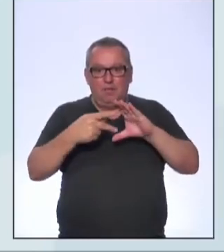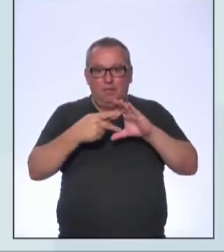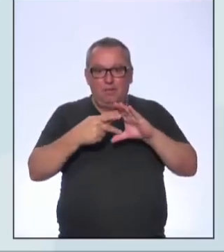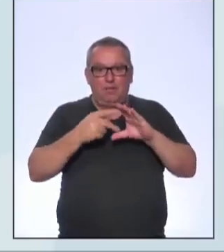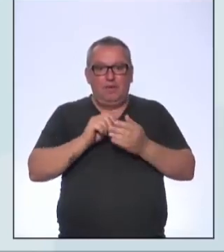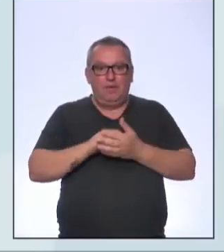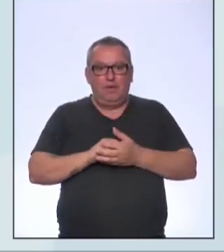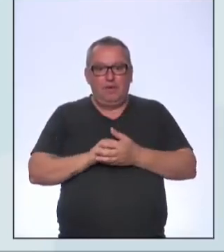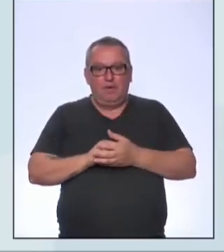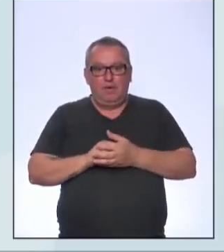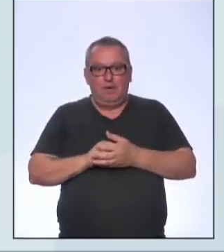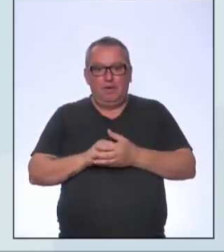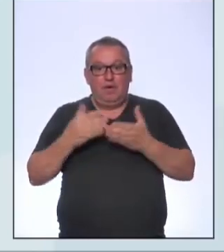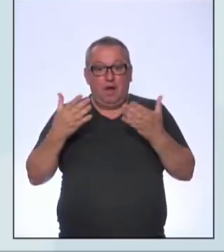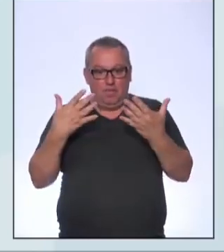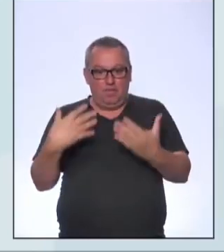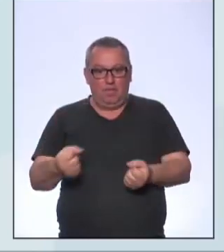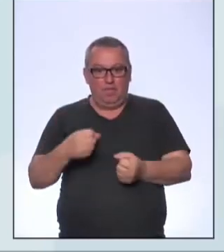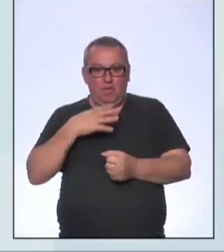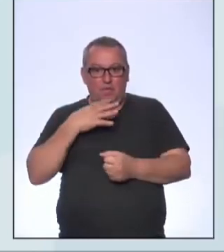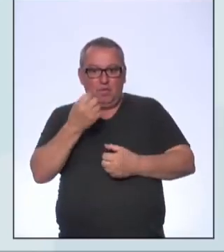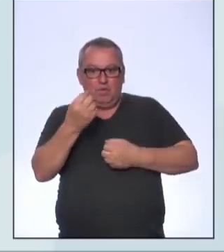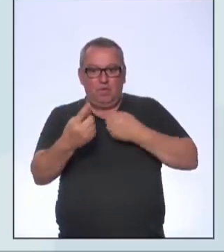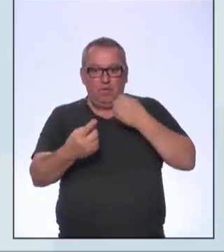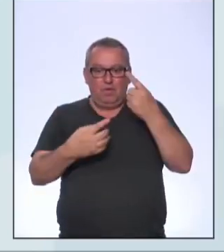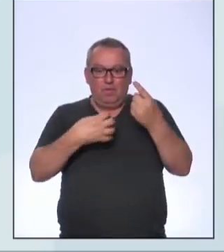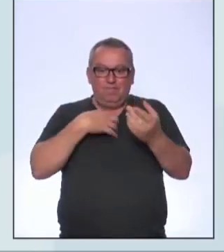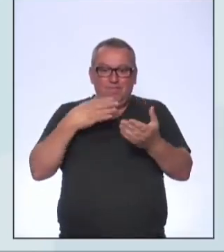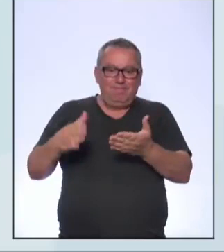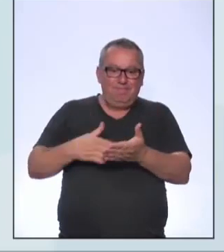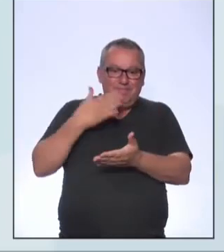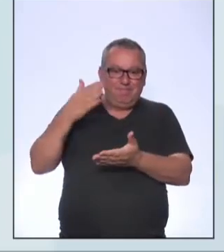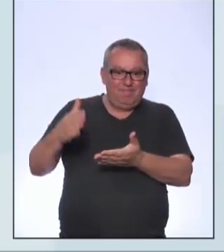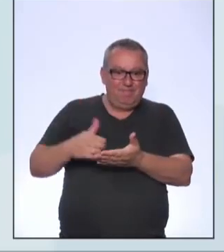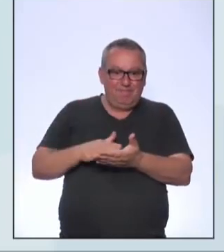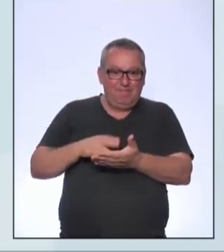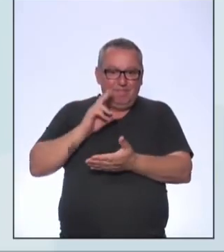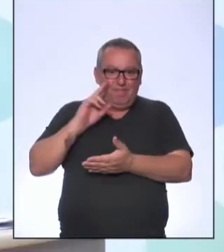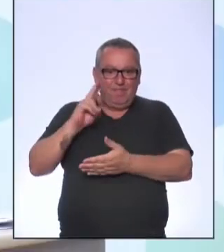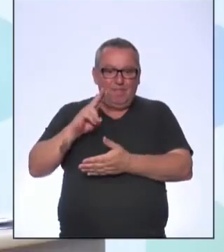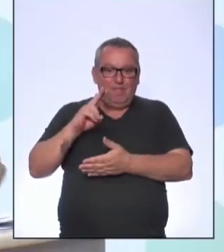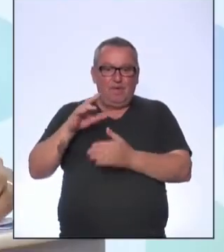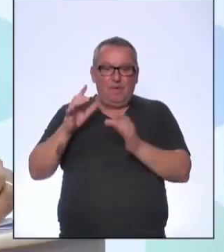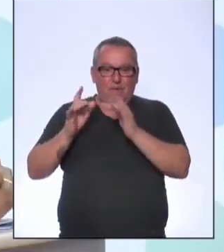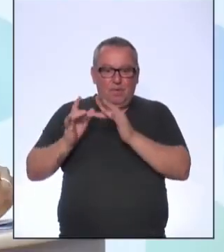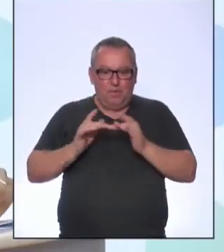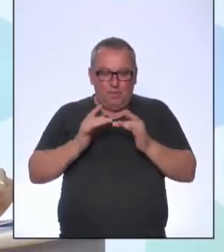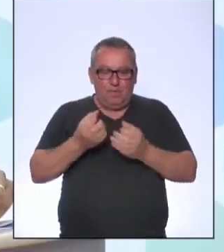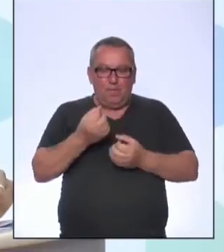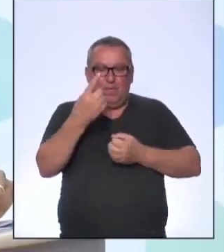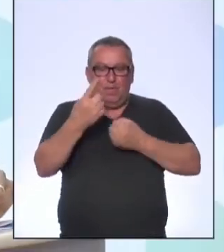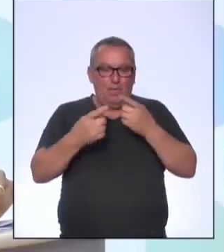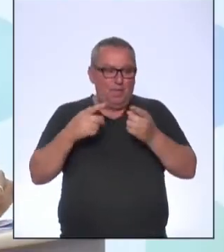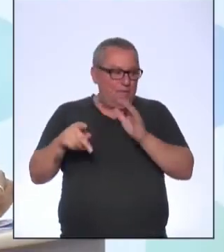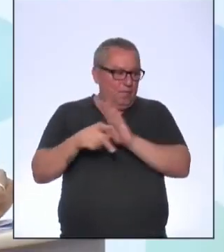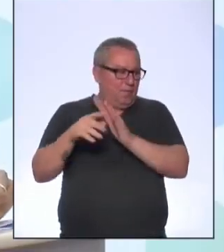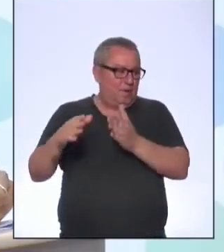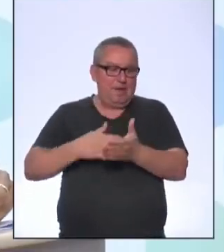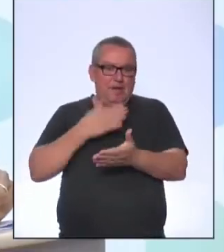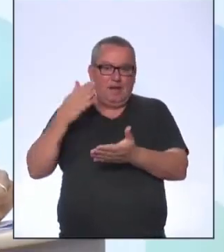noticioso. Vamos conhecer algumas seções dessa revista, né? Então, vamos entrar em contato com algumas das seções da